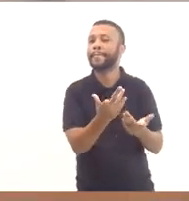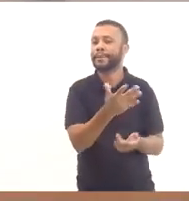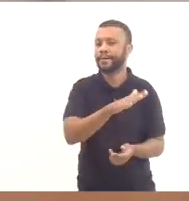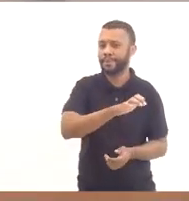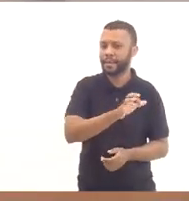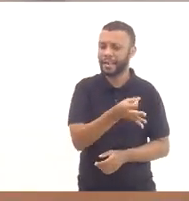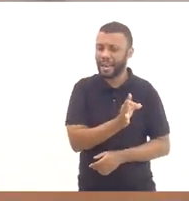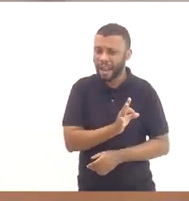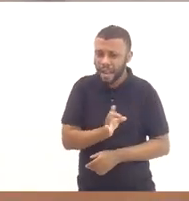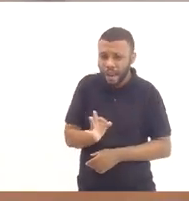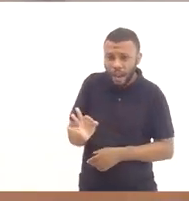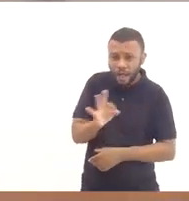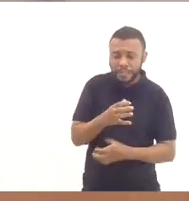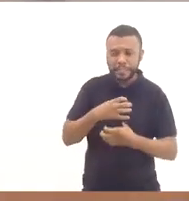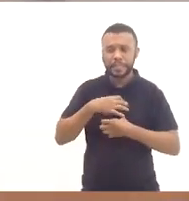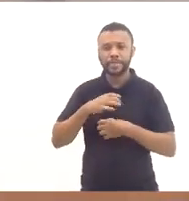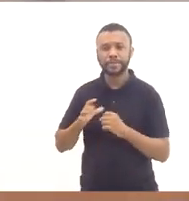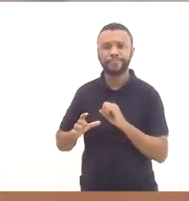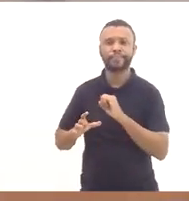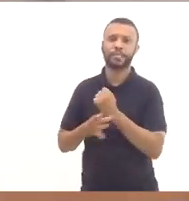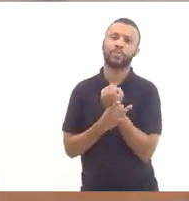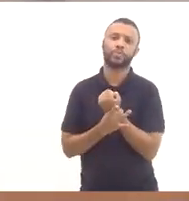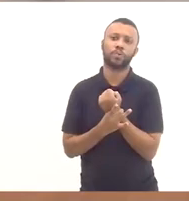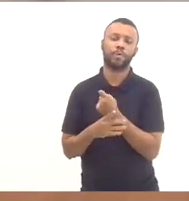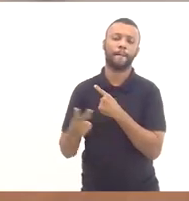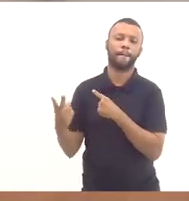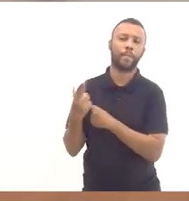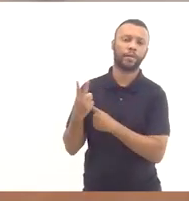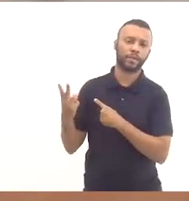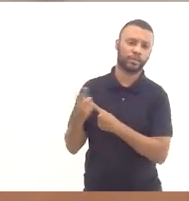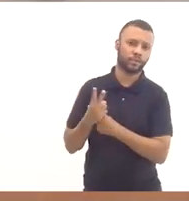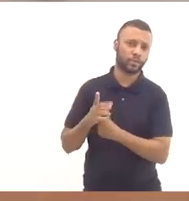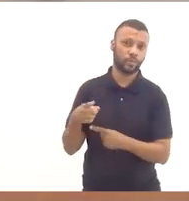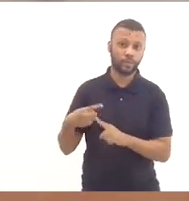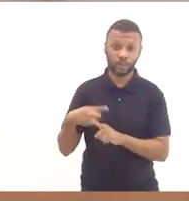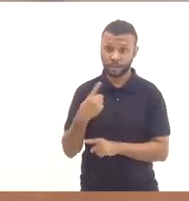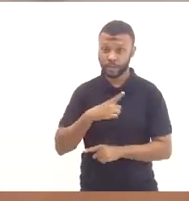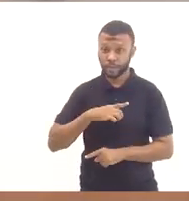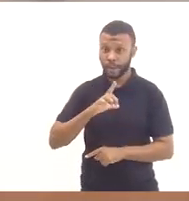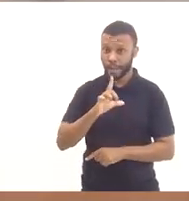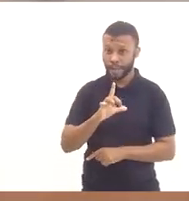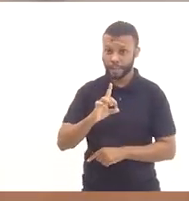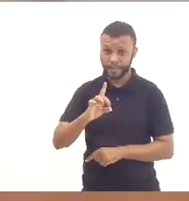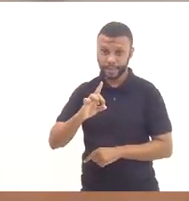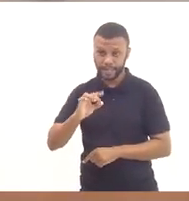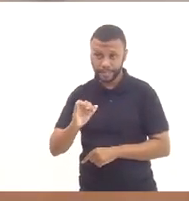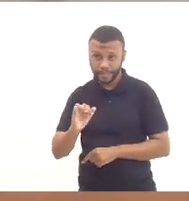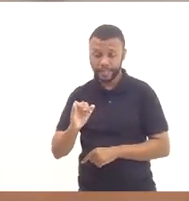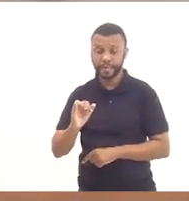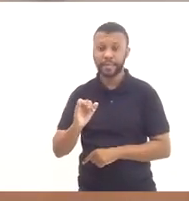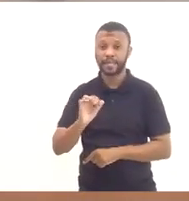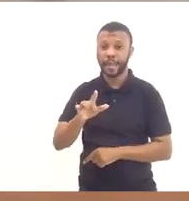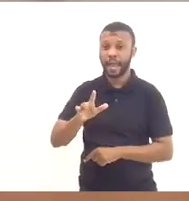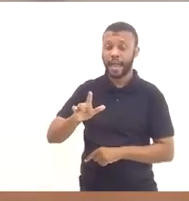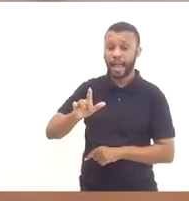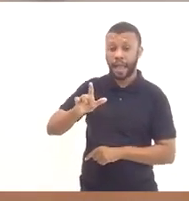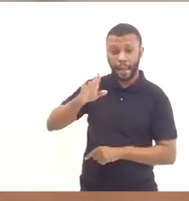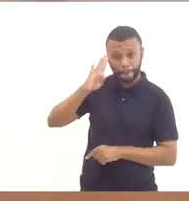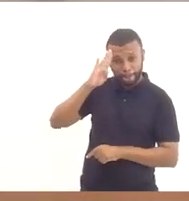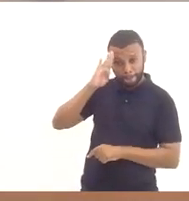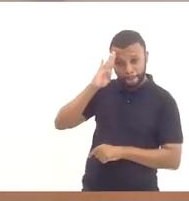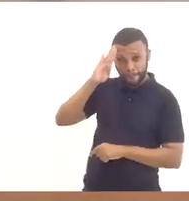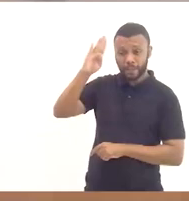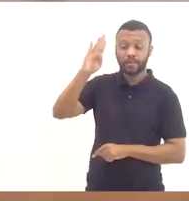está aqui se sente protegida porque nós temos a LB I que a melhor lei